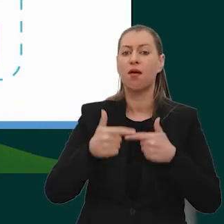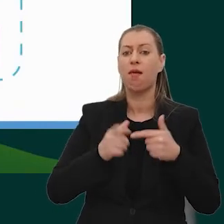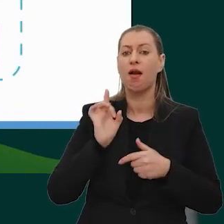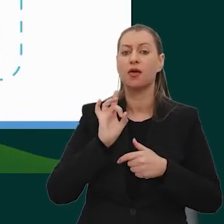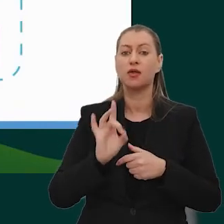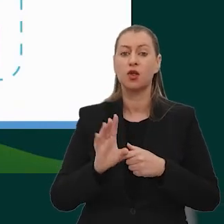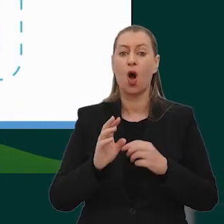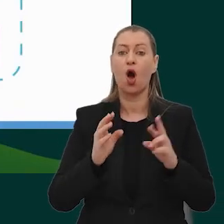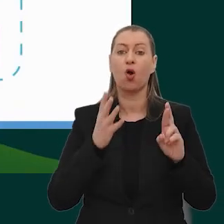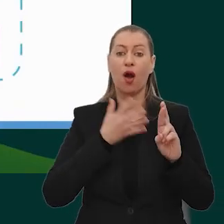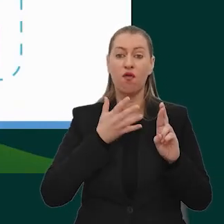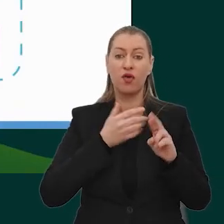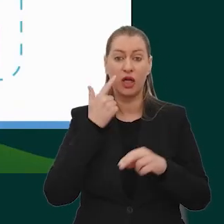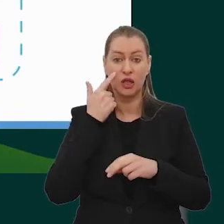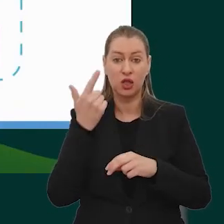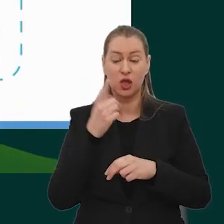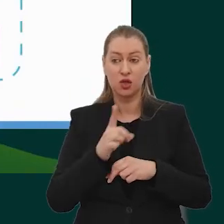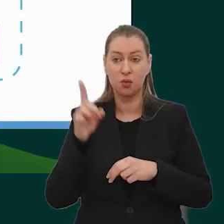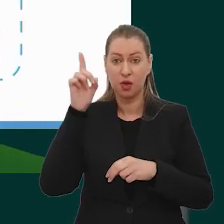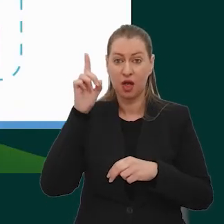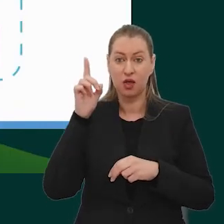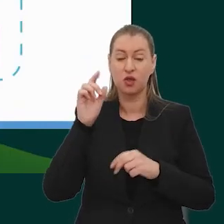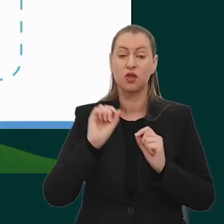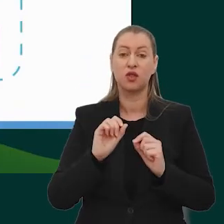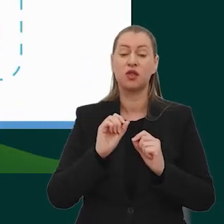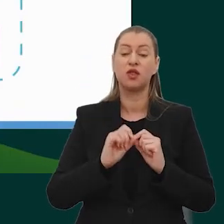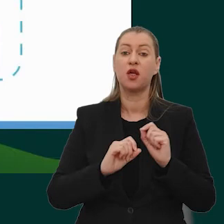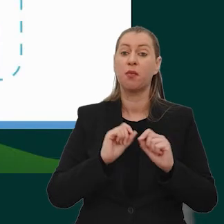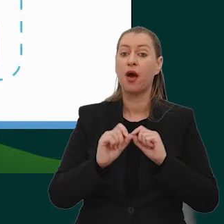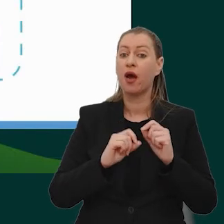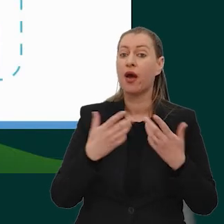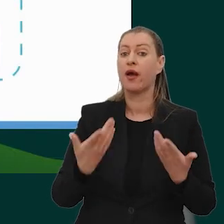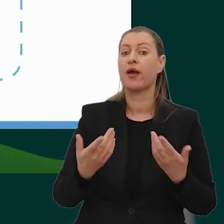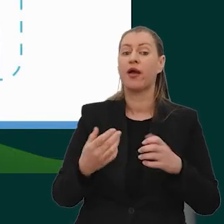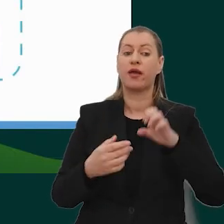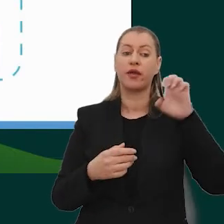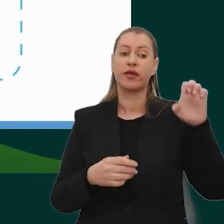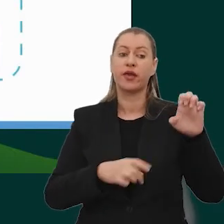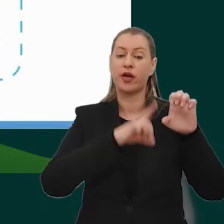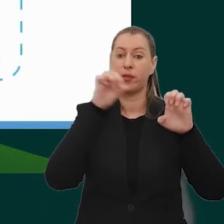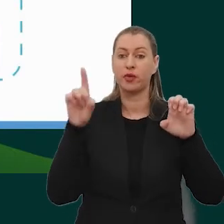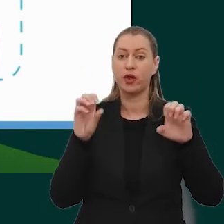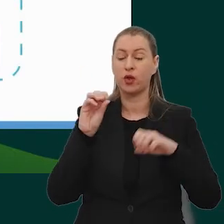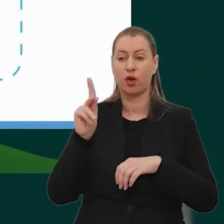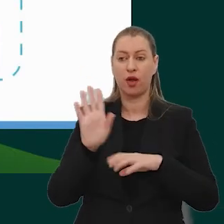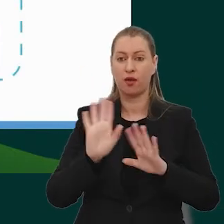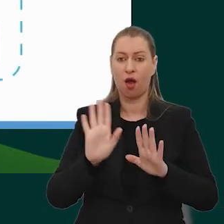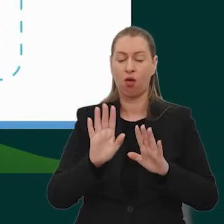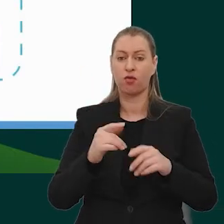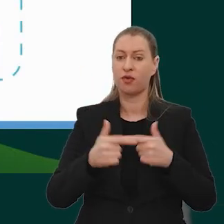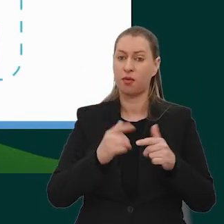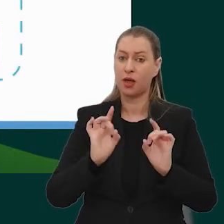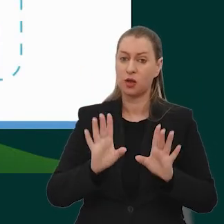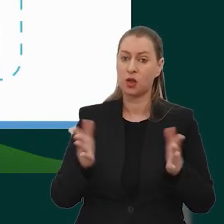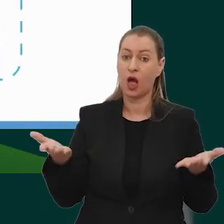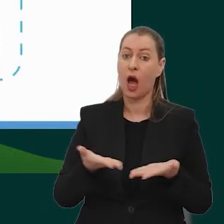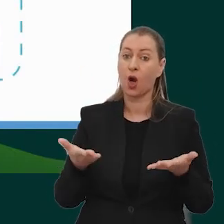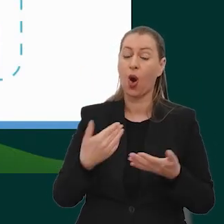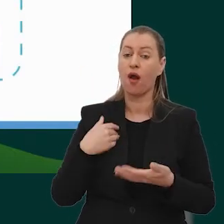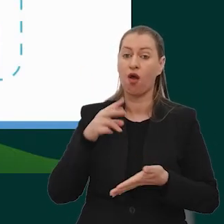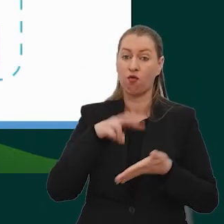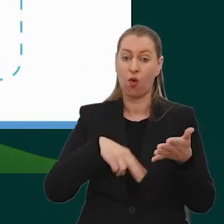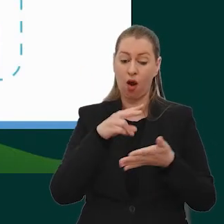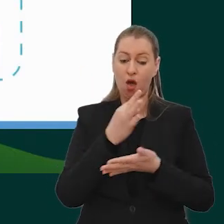a referência que a gente viu lá em cima, do Dr. Watson, que era da esquerda para a direita. Ok, então agora eu vou